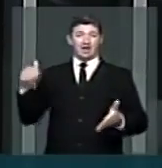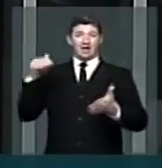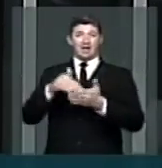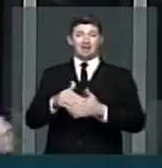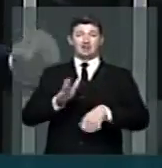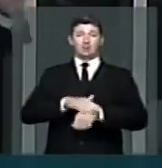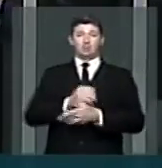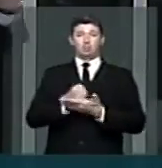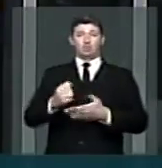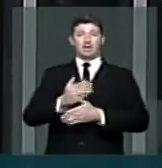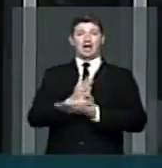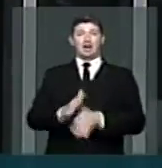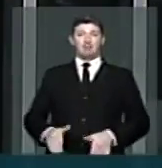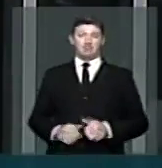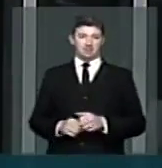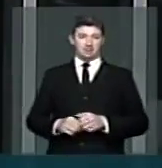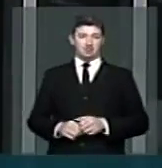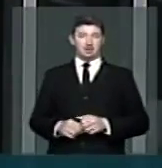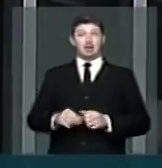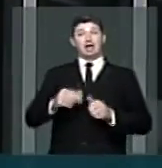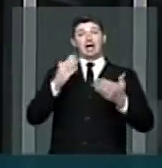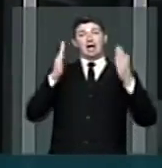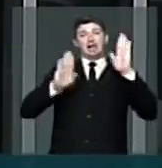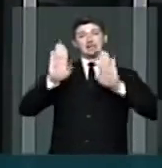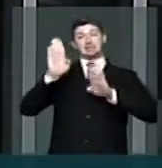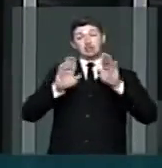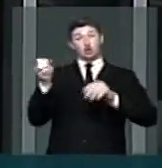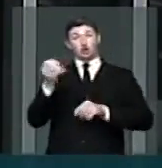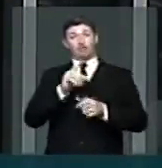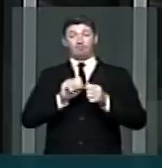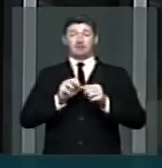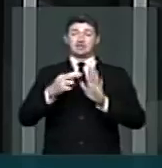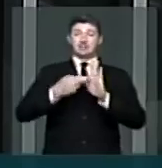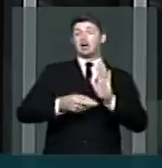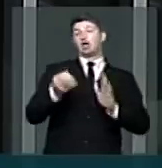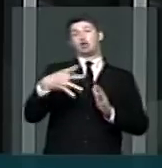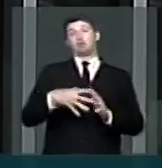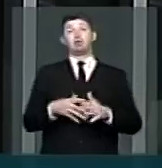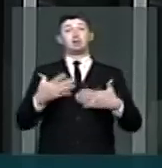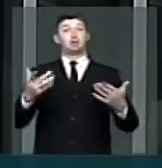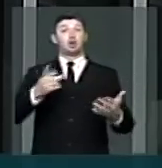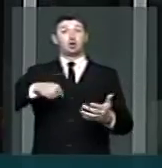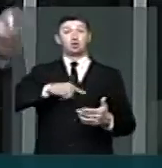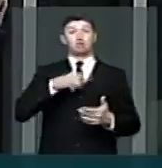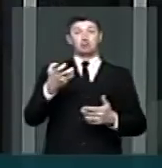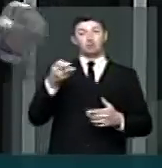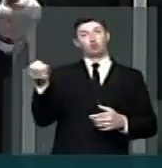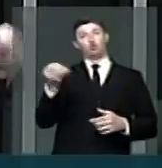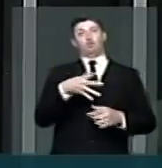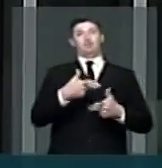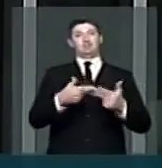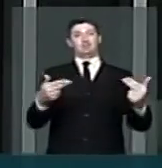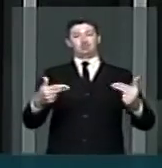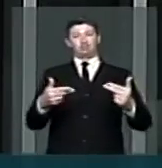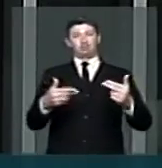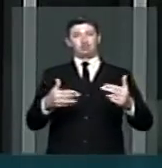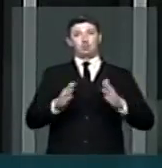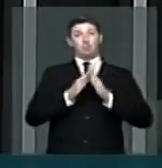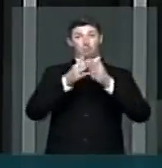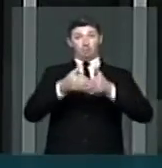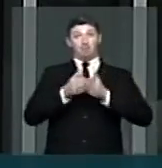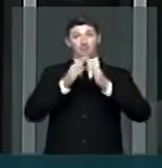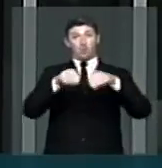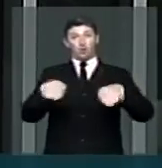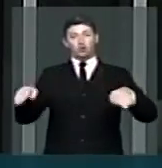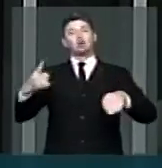desses contratos e possam ser licitados novos em novas regras. Então, se nós queremos modernizar já os portos, é